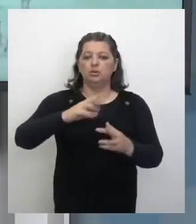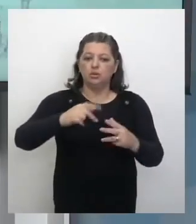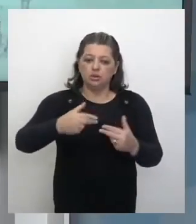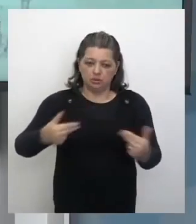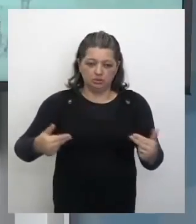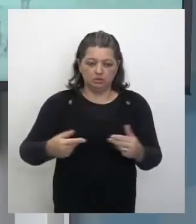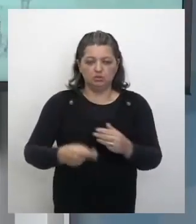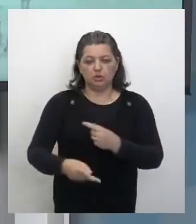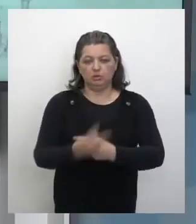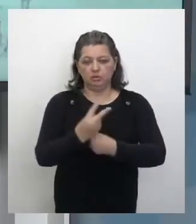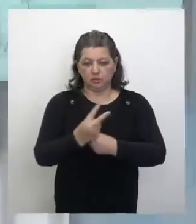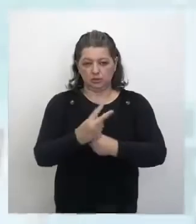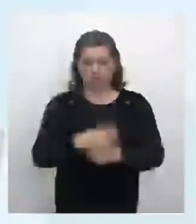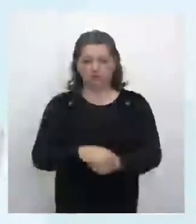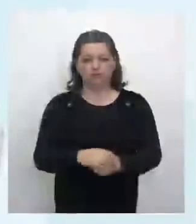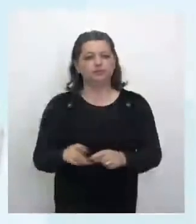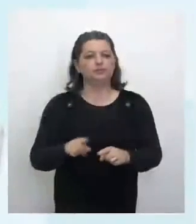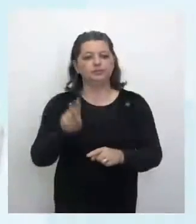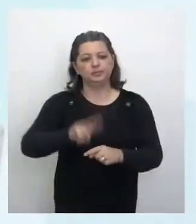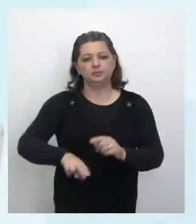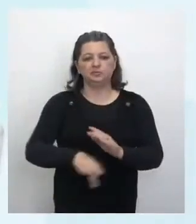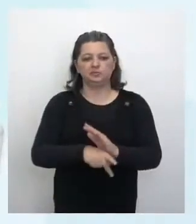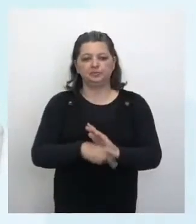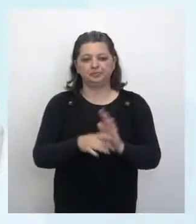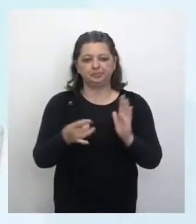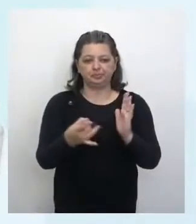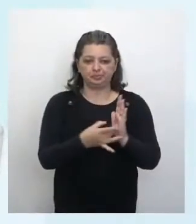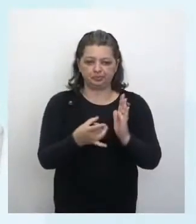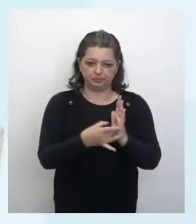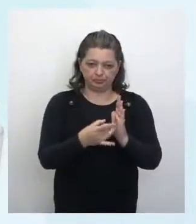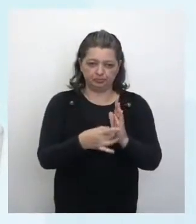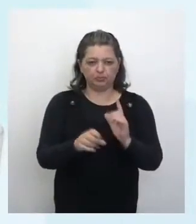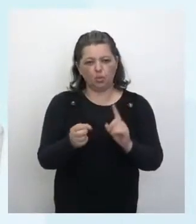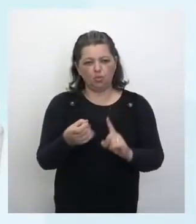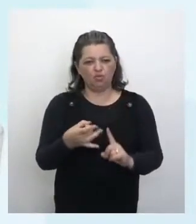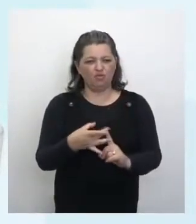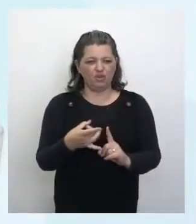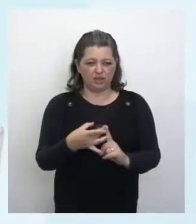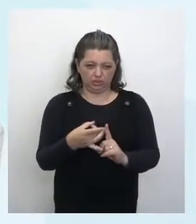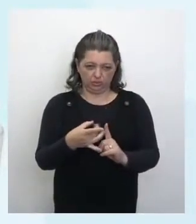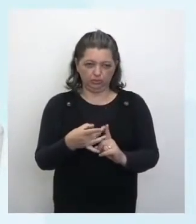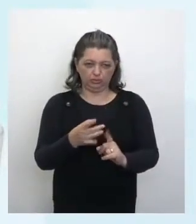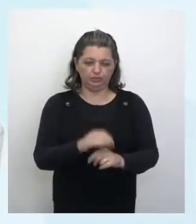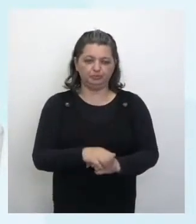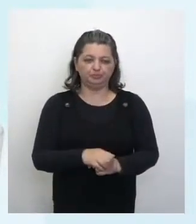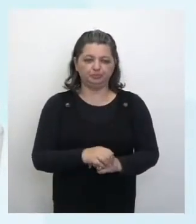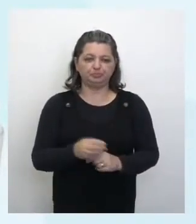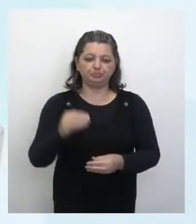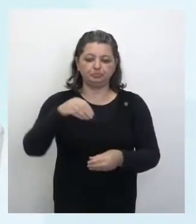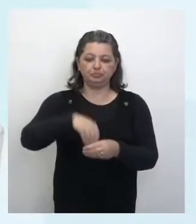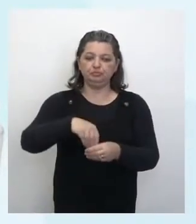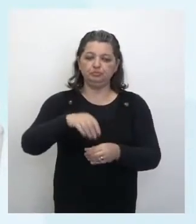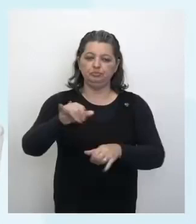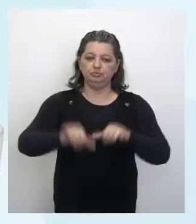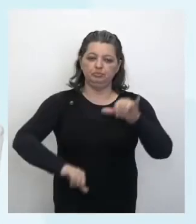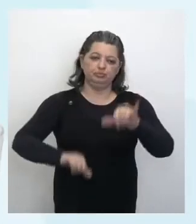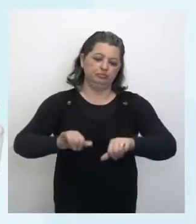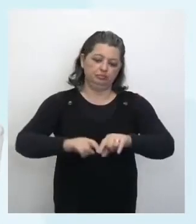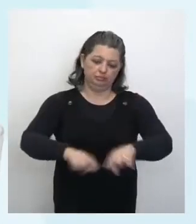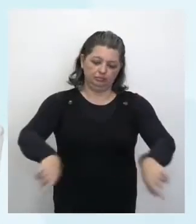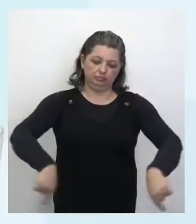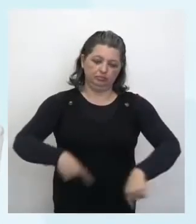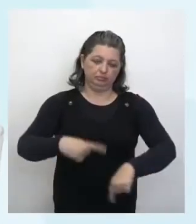o manuseio com vidraria, né? Eu tenho toda a vidraria no meu laboratório de química. E daí na vidraria eu tenho